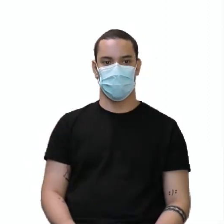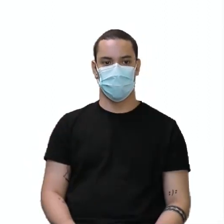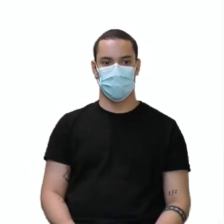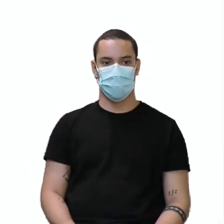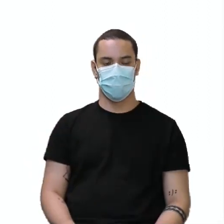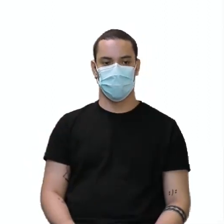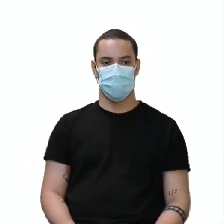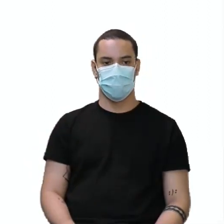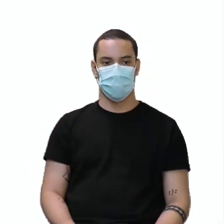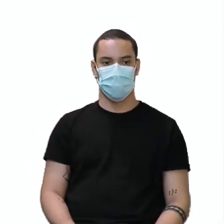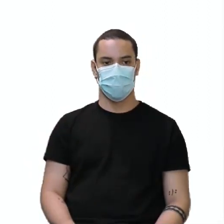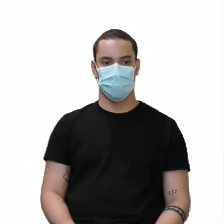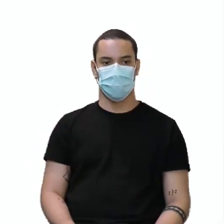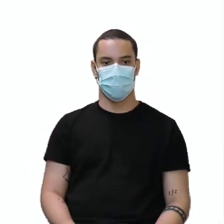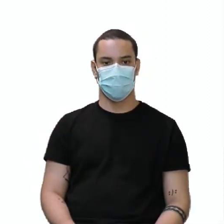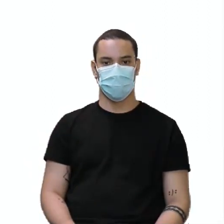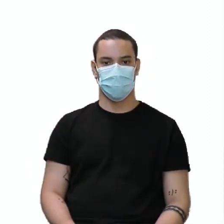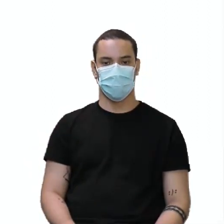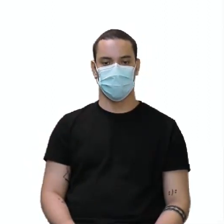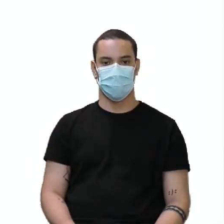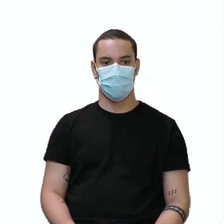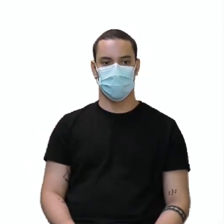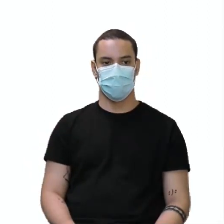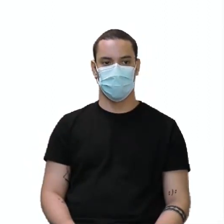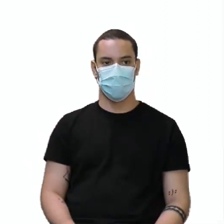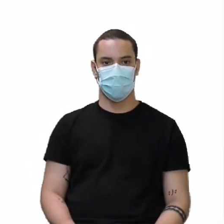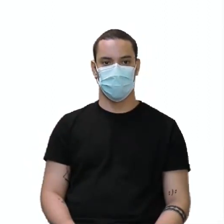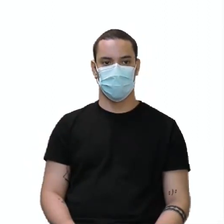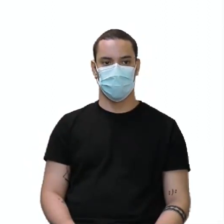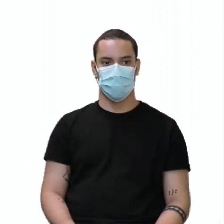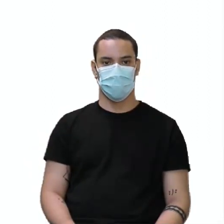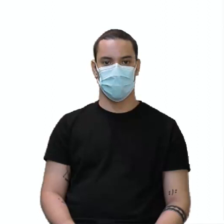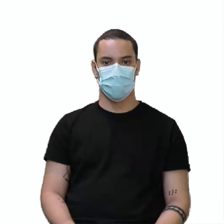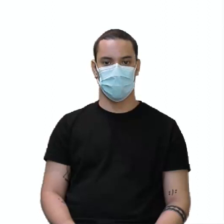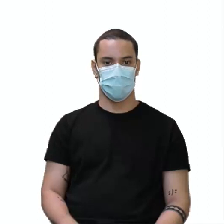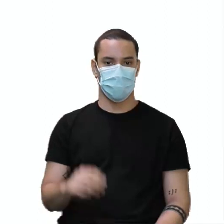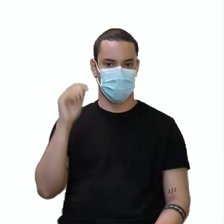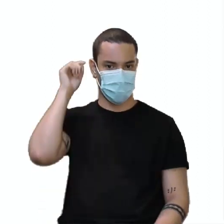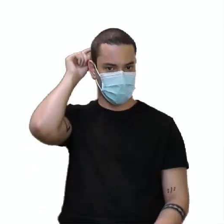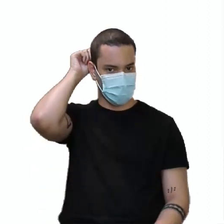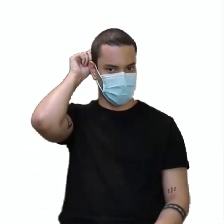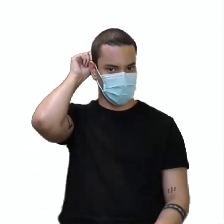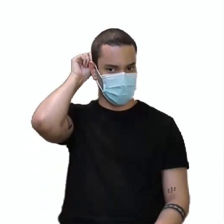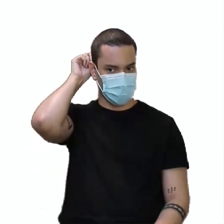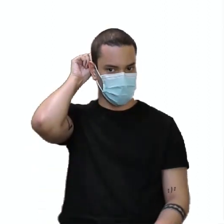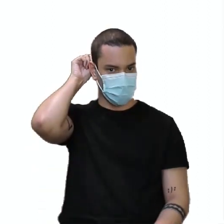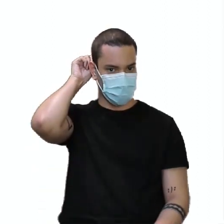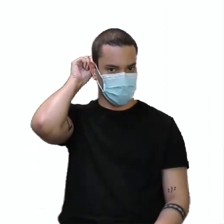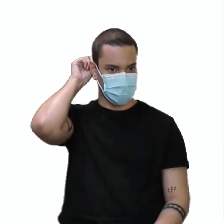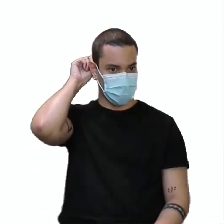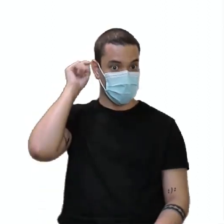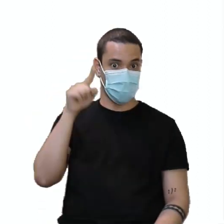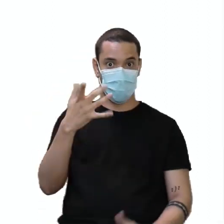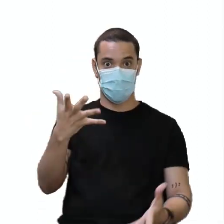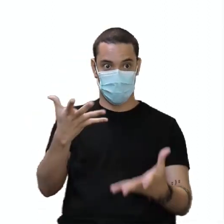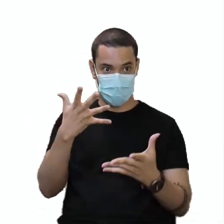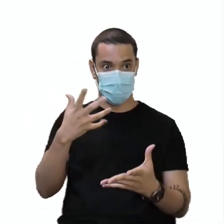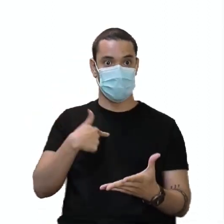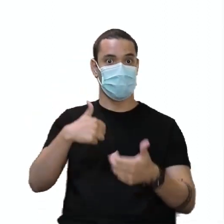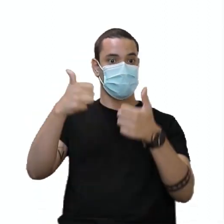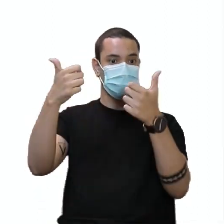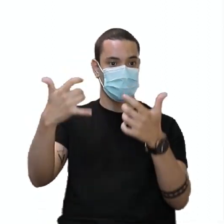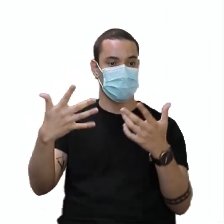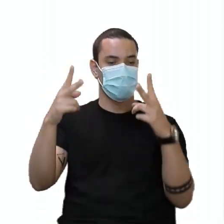Do you want me to tell you about a good or well movie? Você quer que eu te